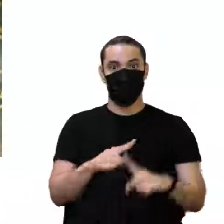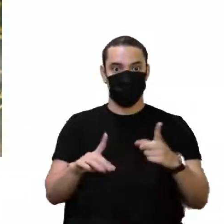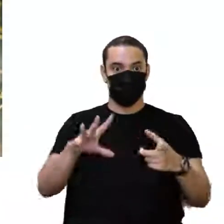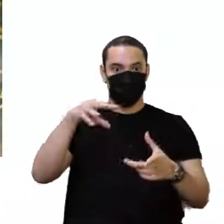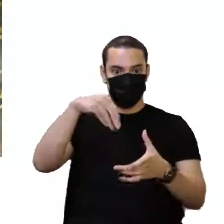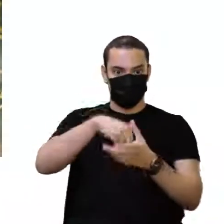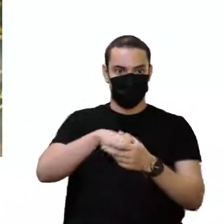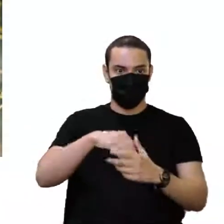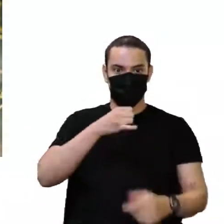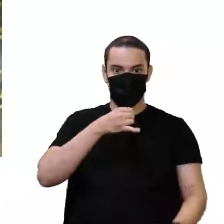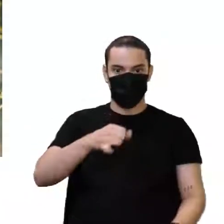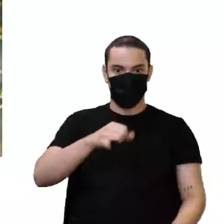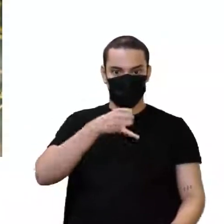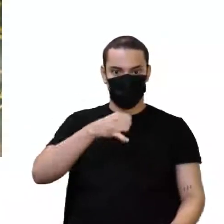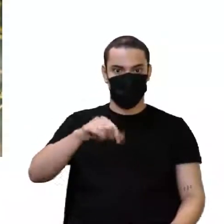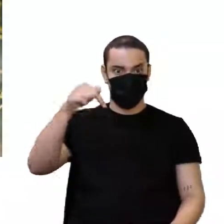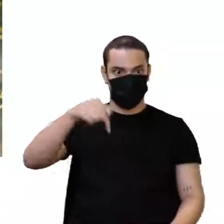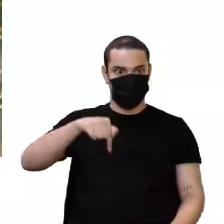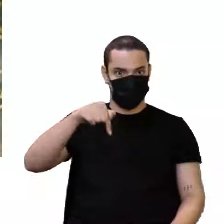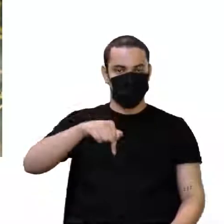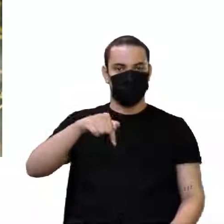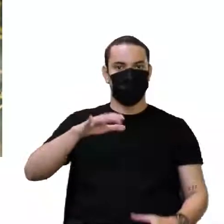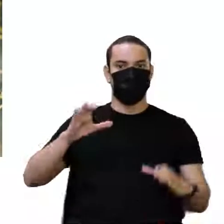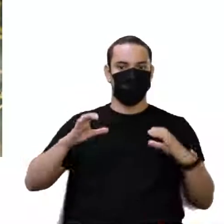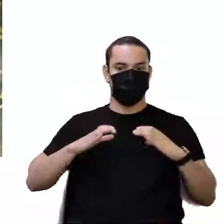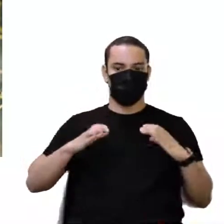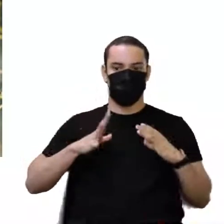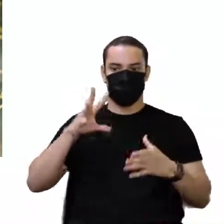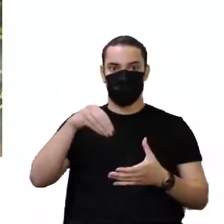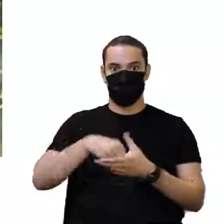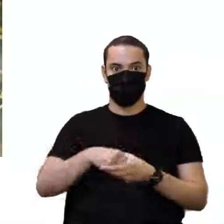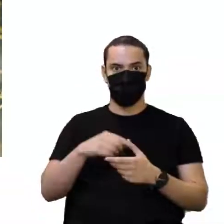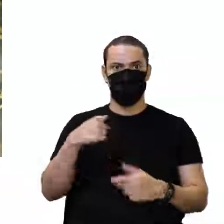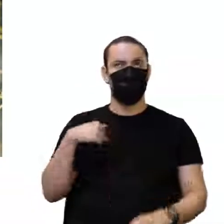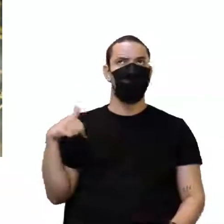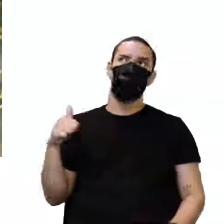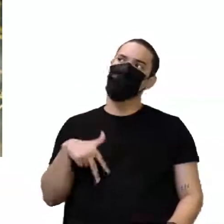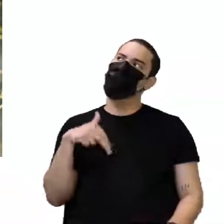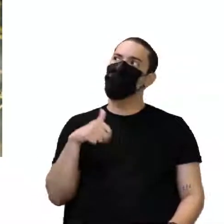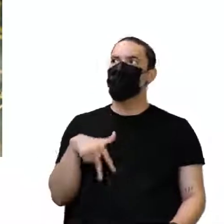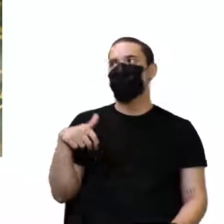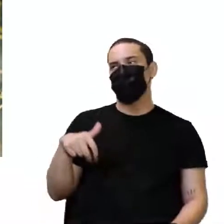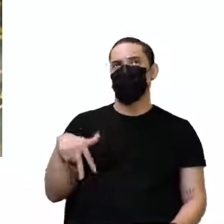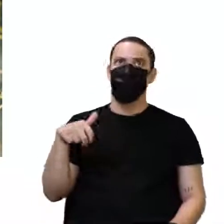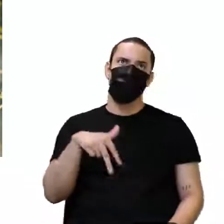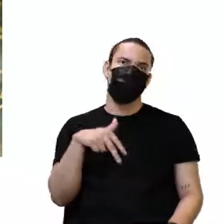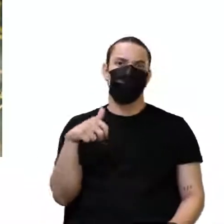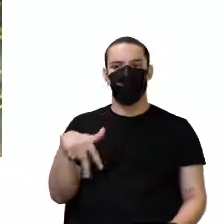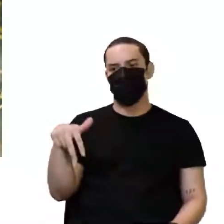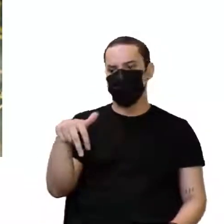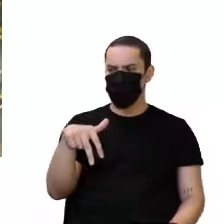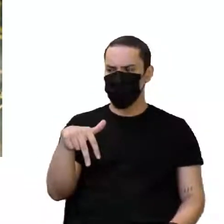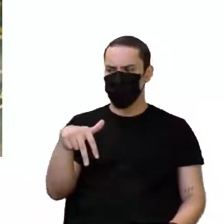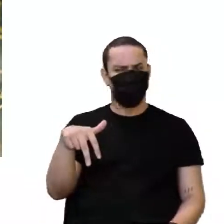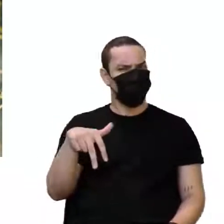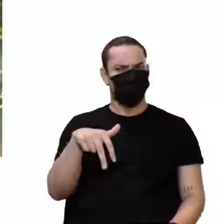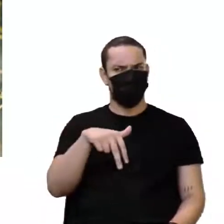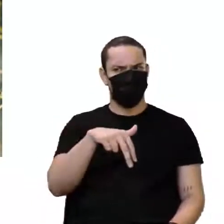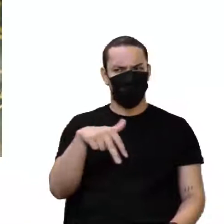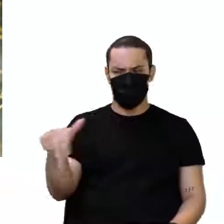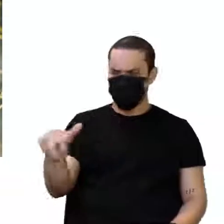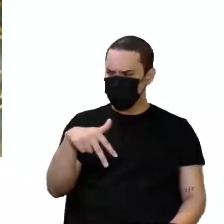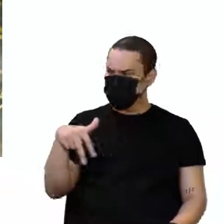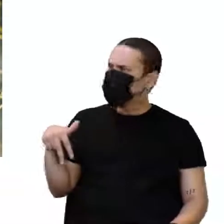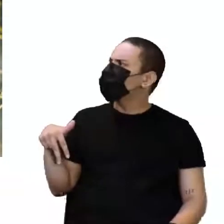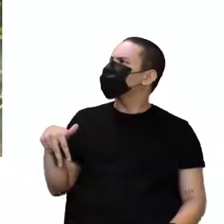a usina elétrica, ele tem dentro da cidade aqui. E eu estava passando e eu voltei, quando eu